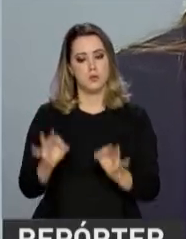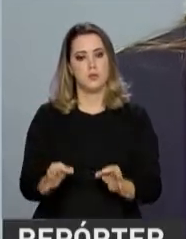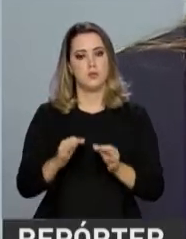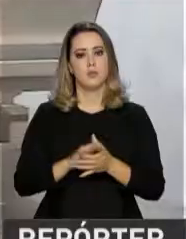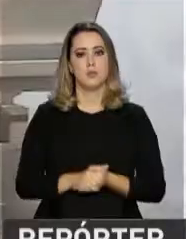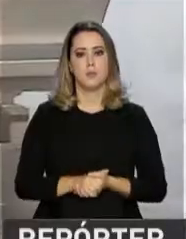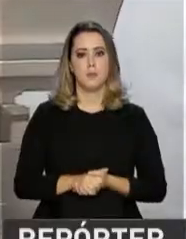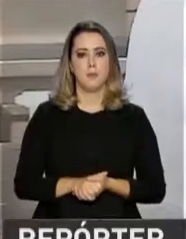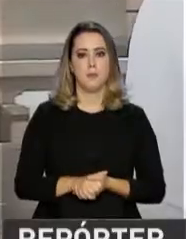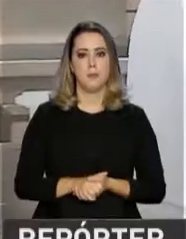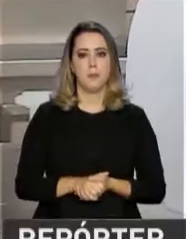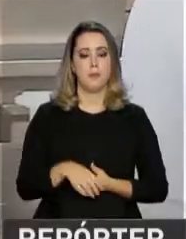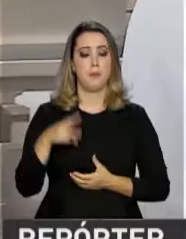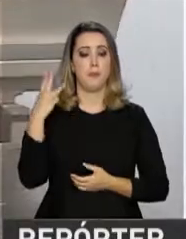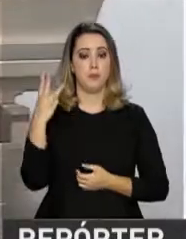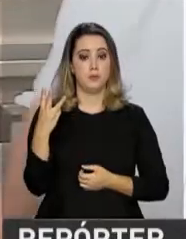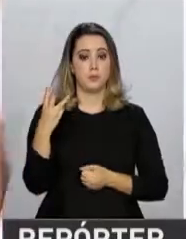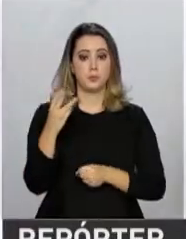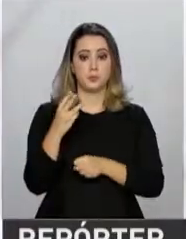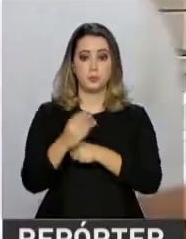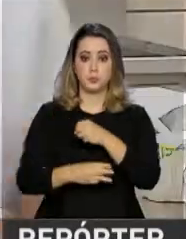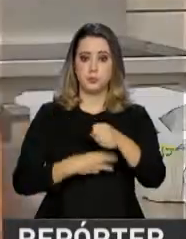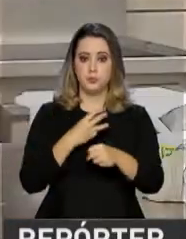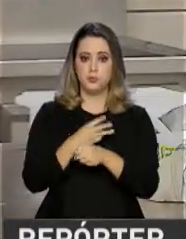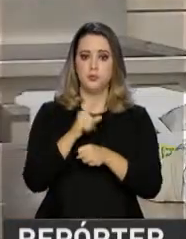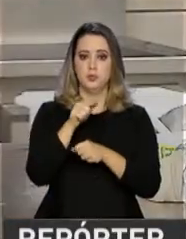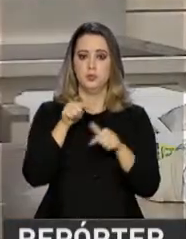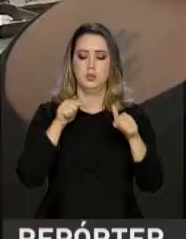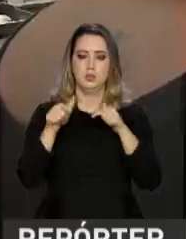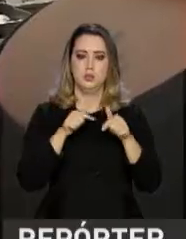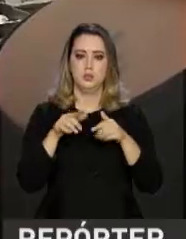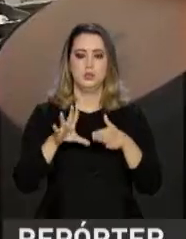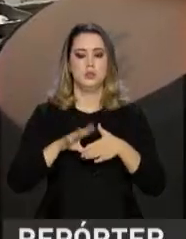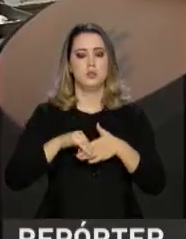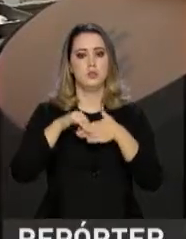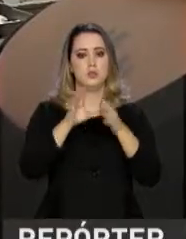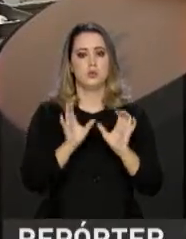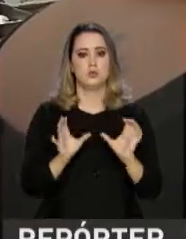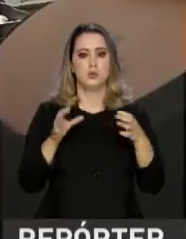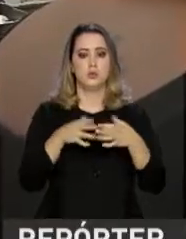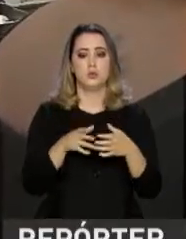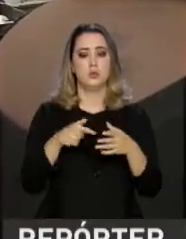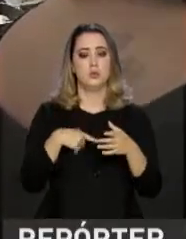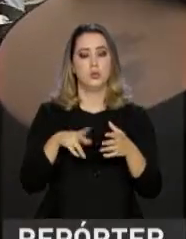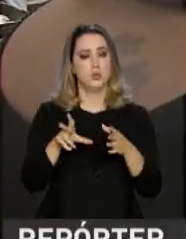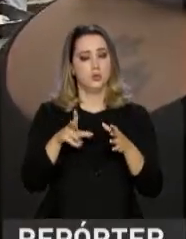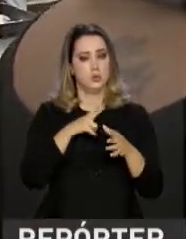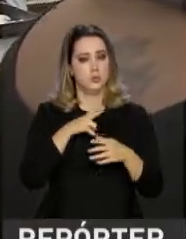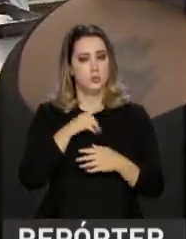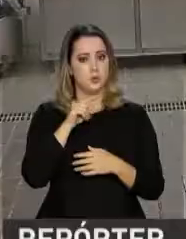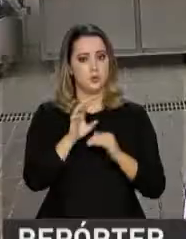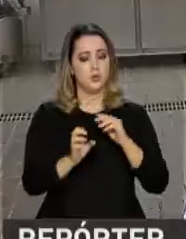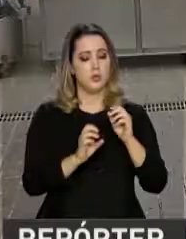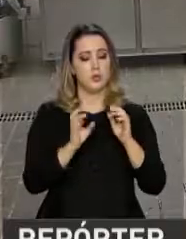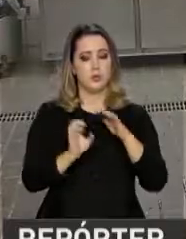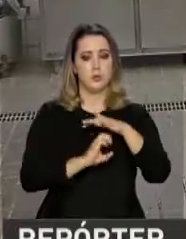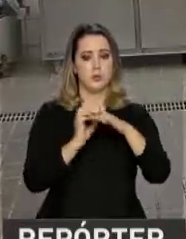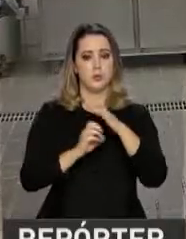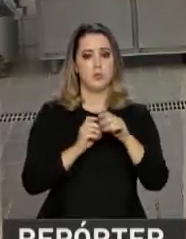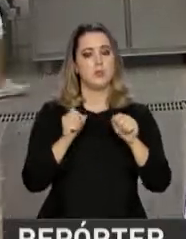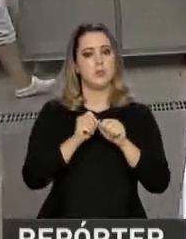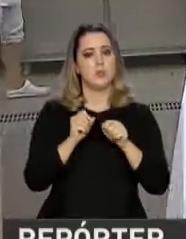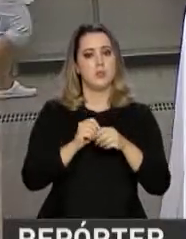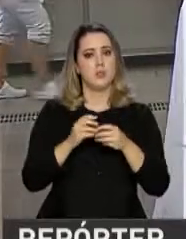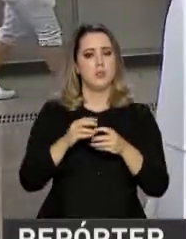trabalhadores há seis anos rosilene trabalha como encarregado de departamento pessoal de uma empresa que fabrica e vende pães